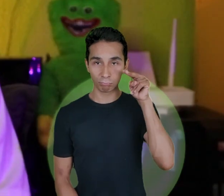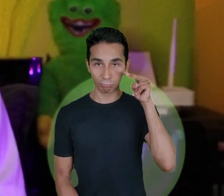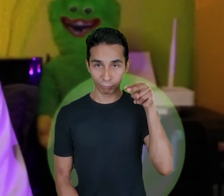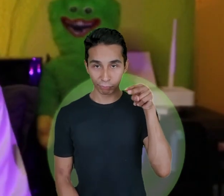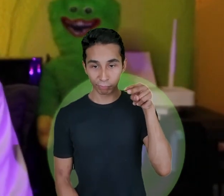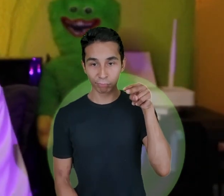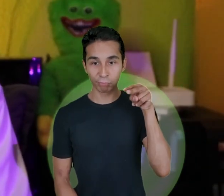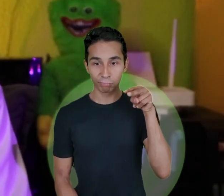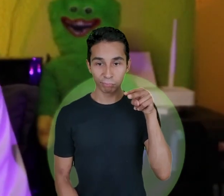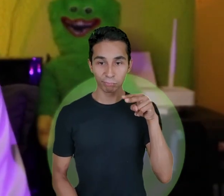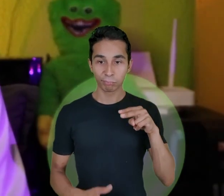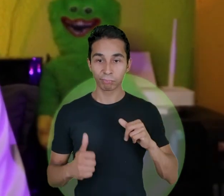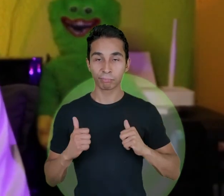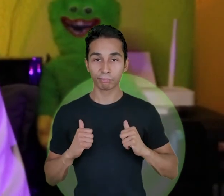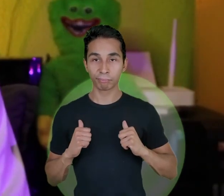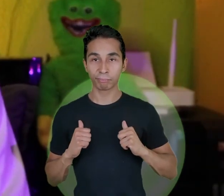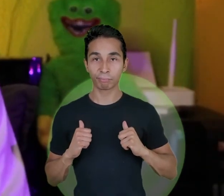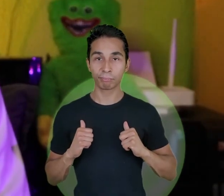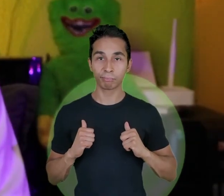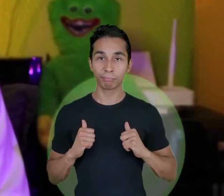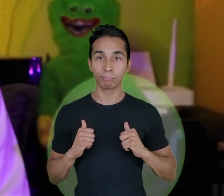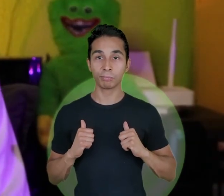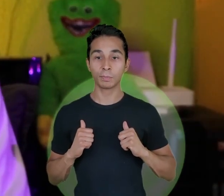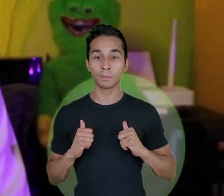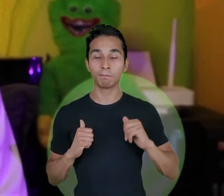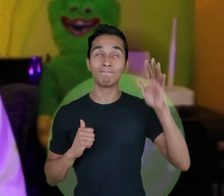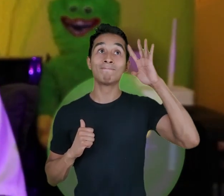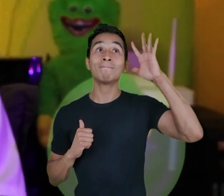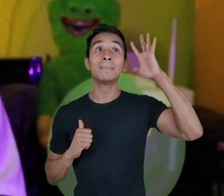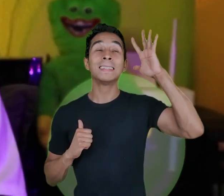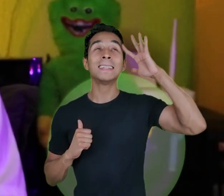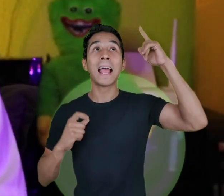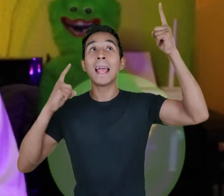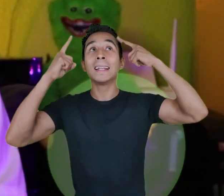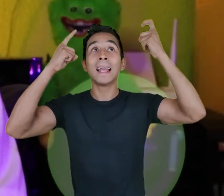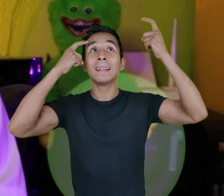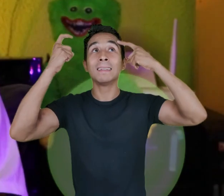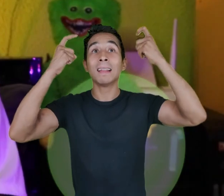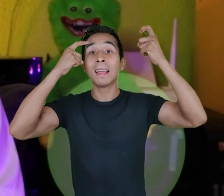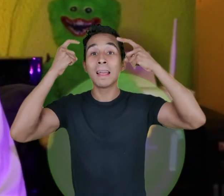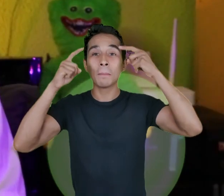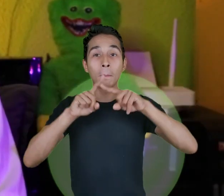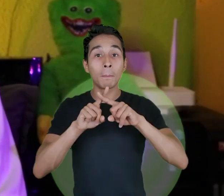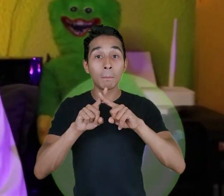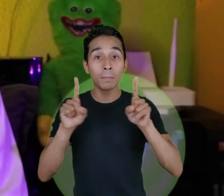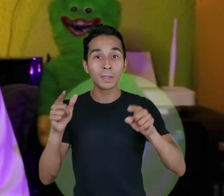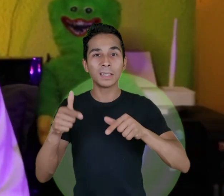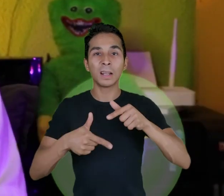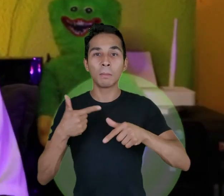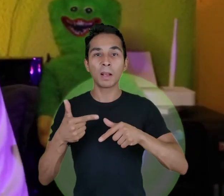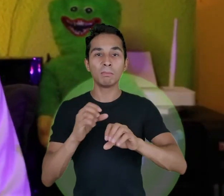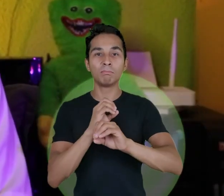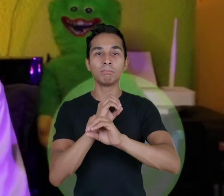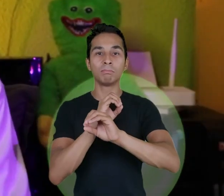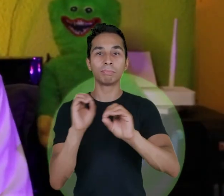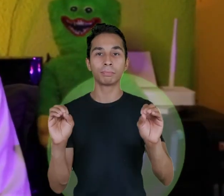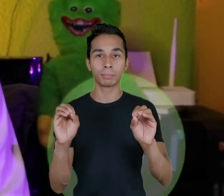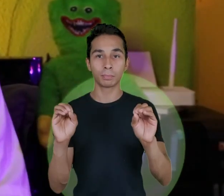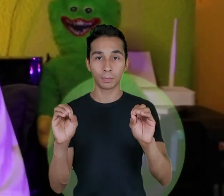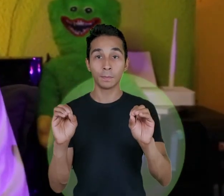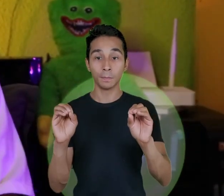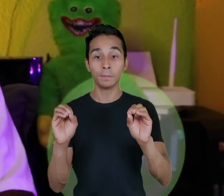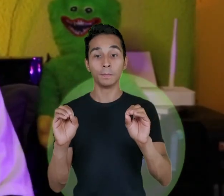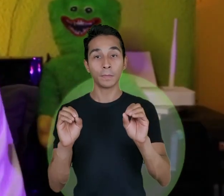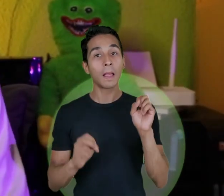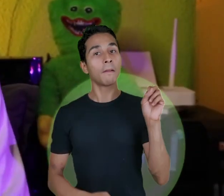tipo, com total ócio, tá ligado? E ao mesmo tempo tendo tanta brisa na cabeça, tanta coisa pra fazer, pra realizar, vendo outras pessoas